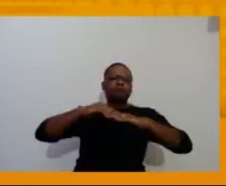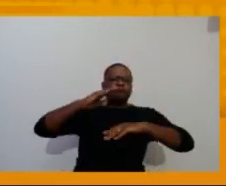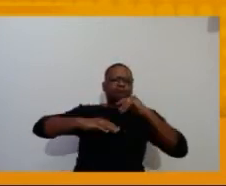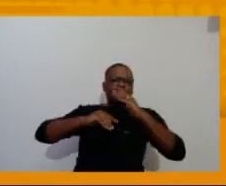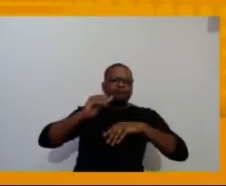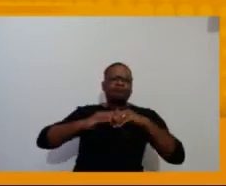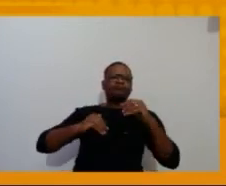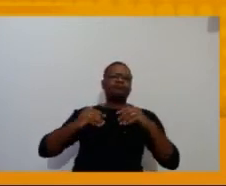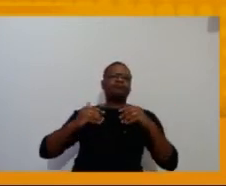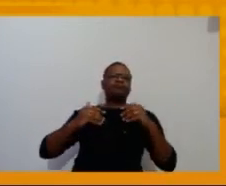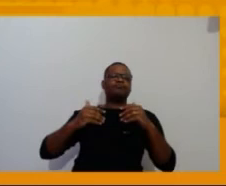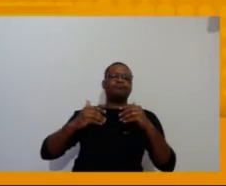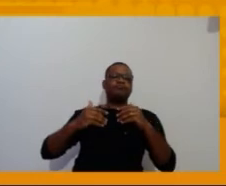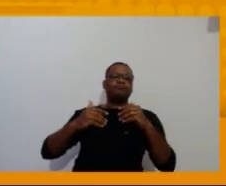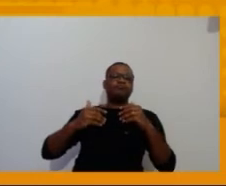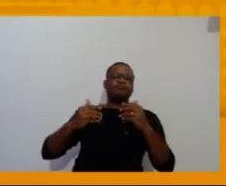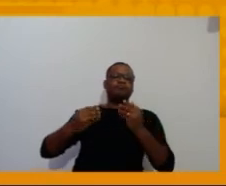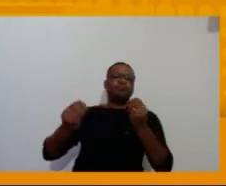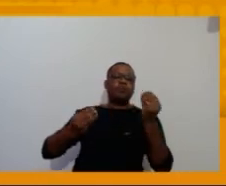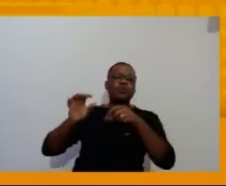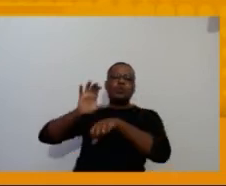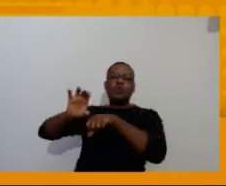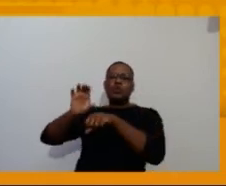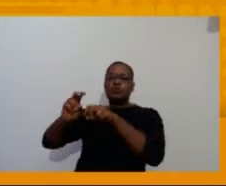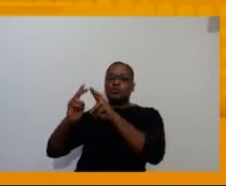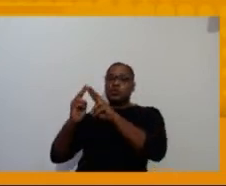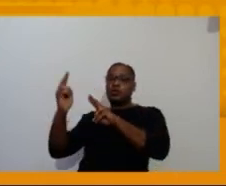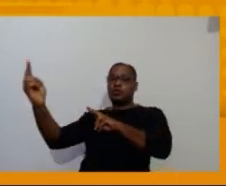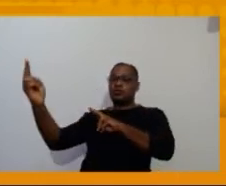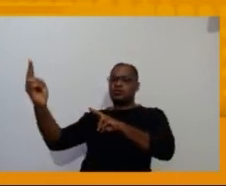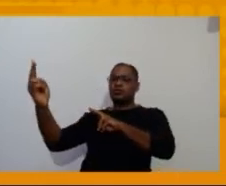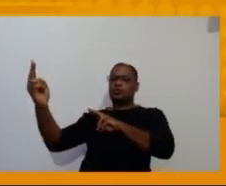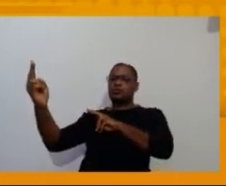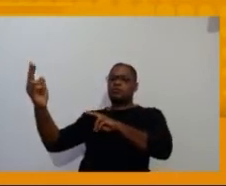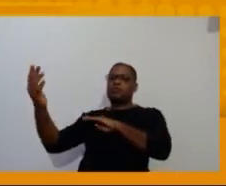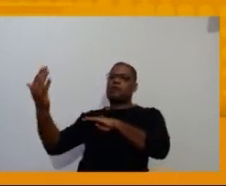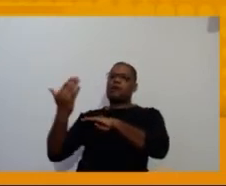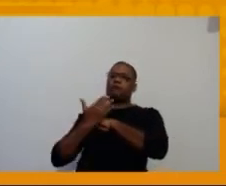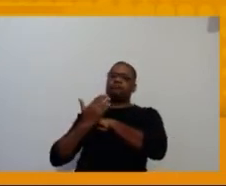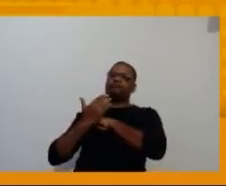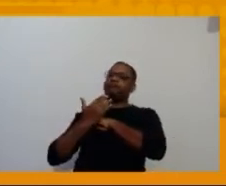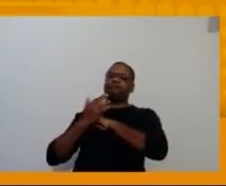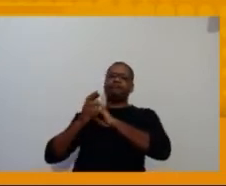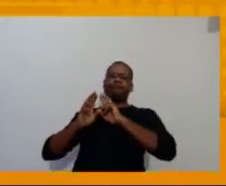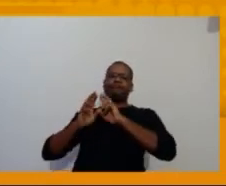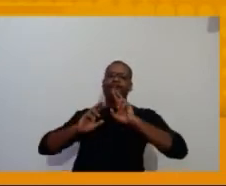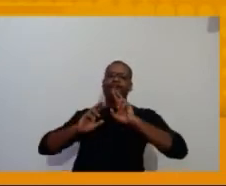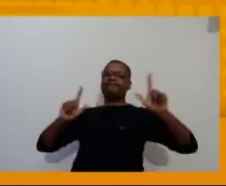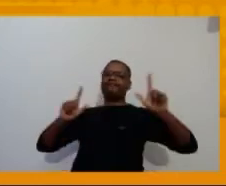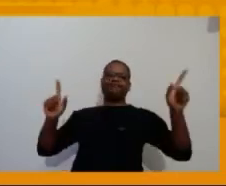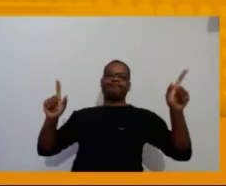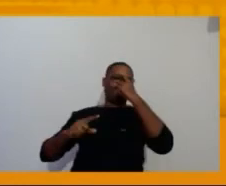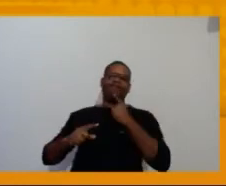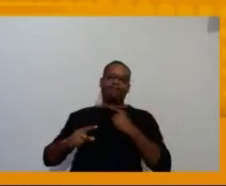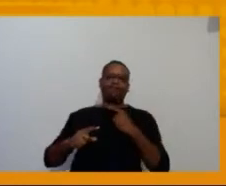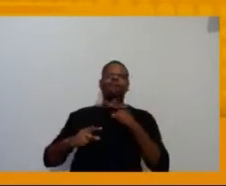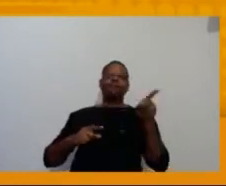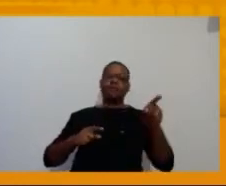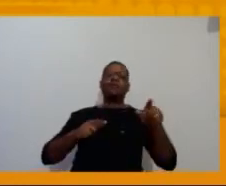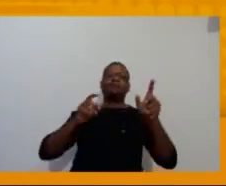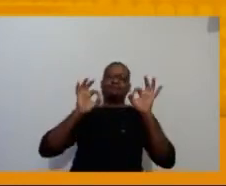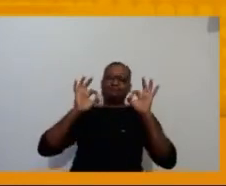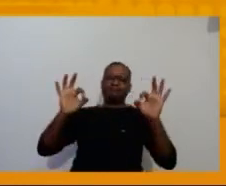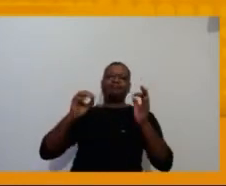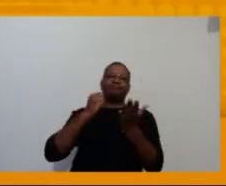através do curso à distância, ele se diferencia e o mercado o abraça imediatamente. Então, o